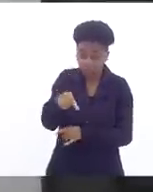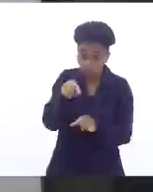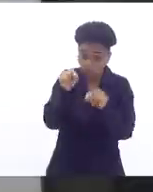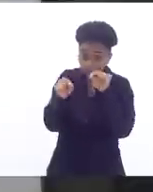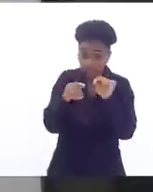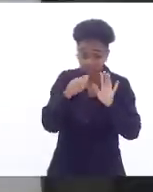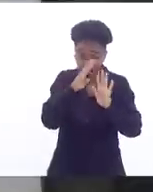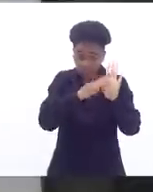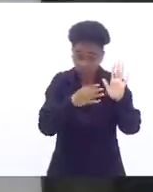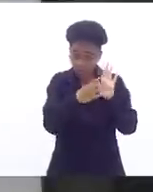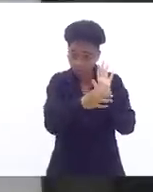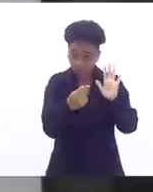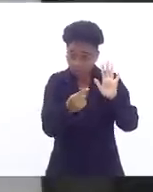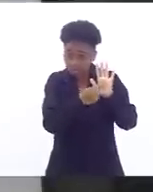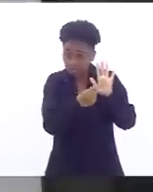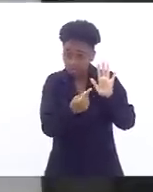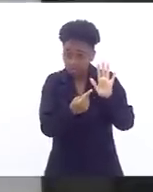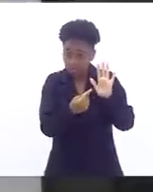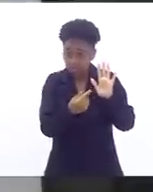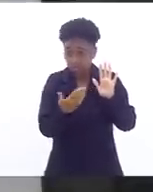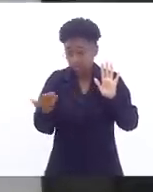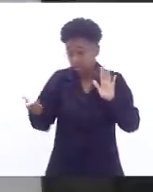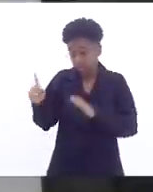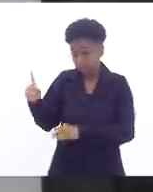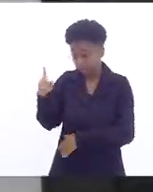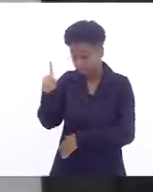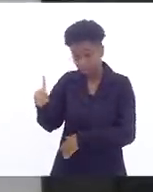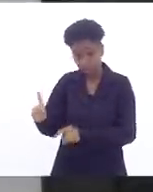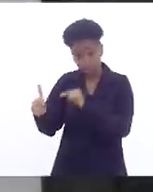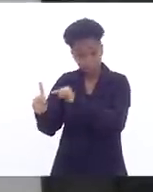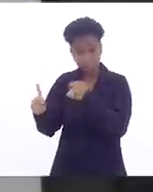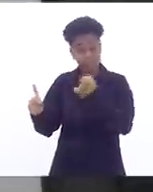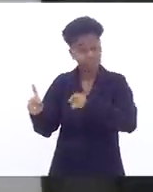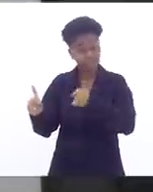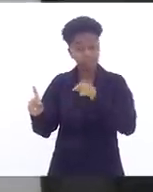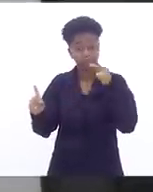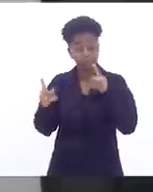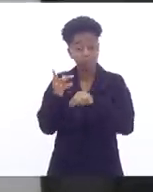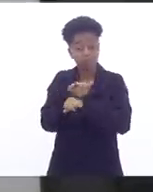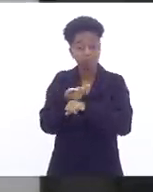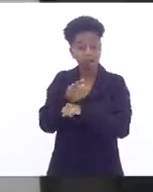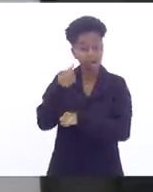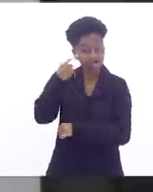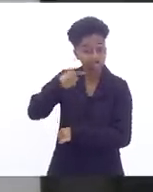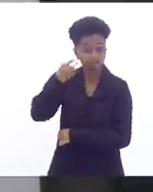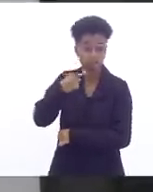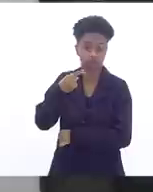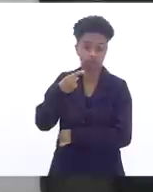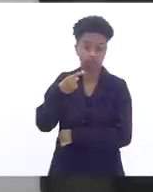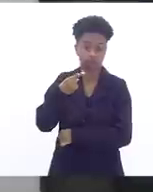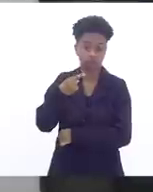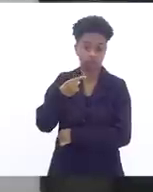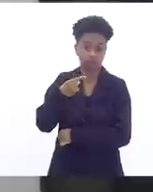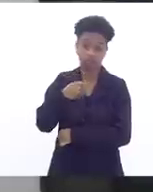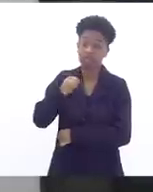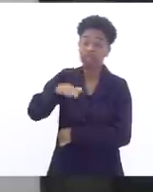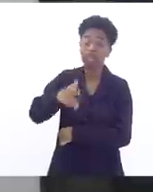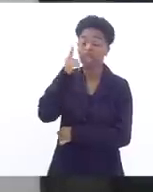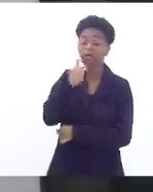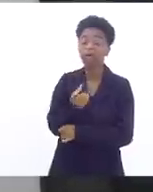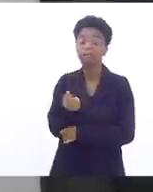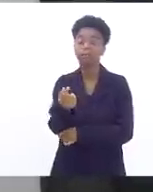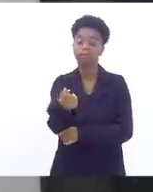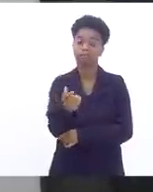só resta o pensionista procurar advogado é As bancas é que ganham com Isso